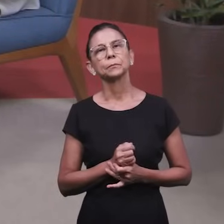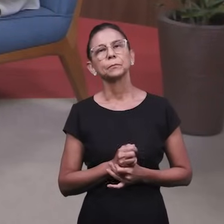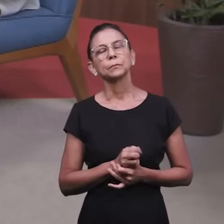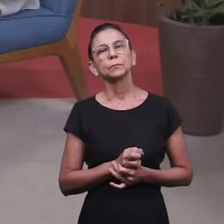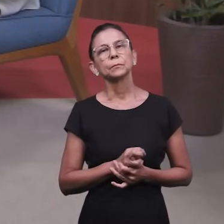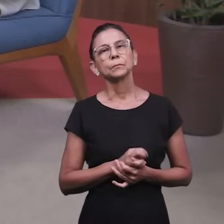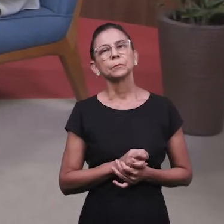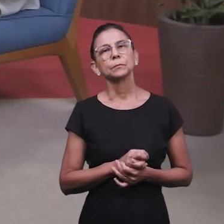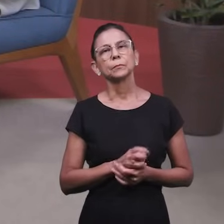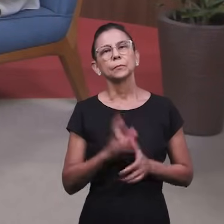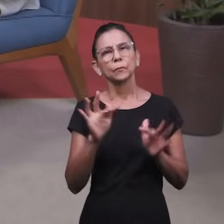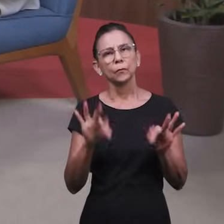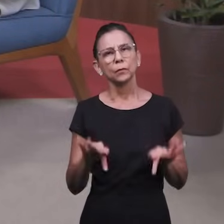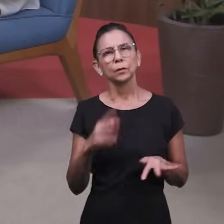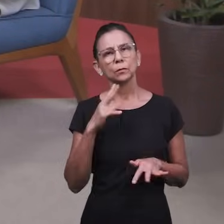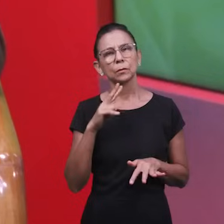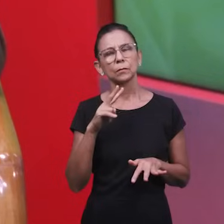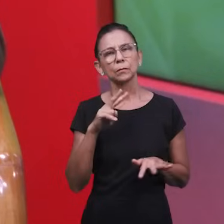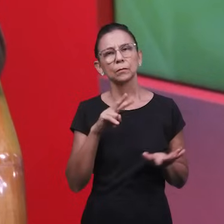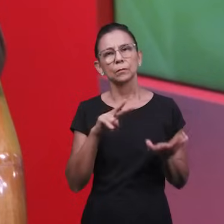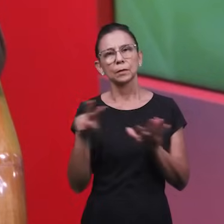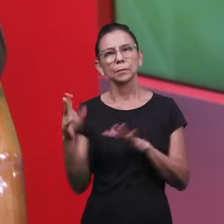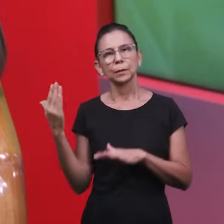fim de semana, né, passou,